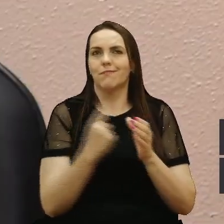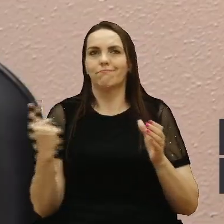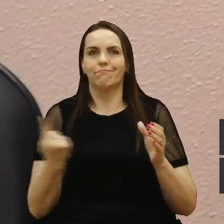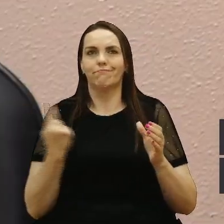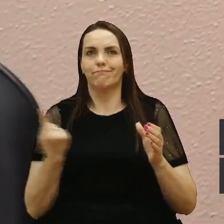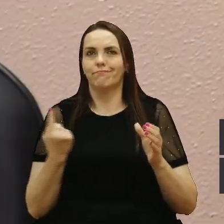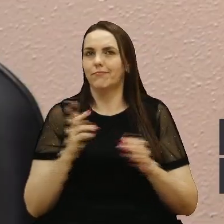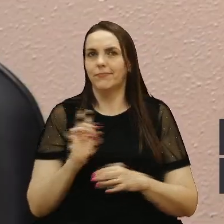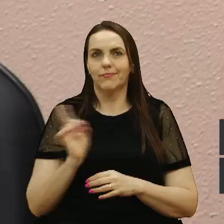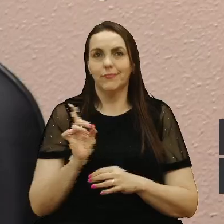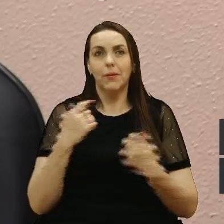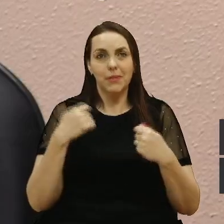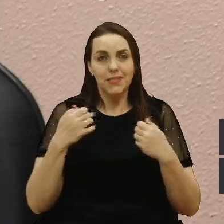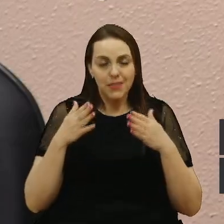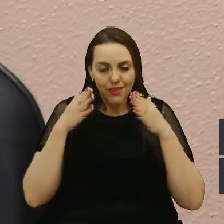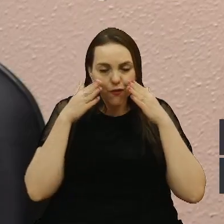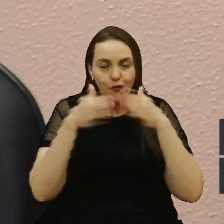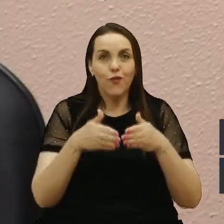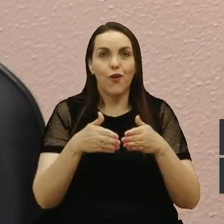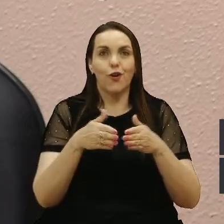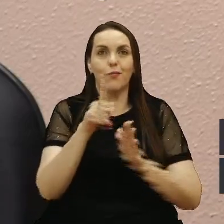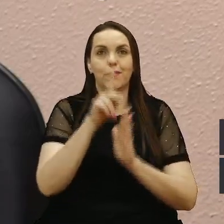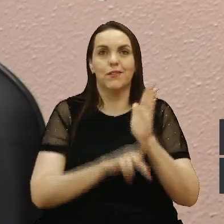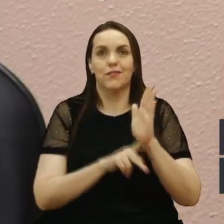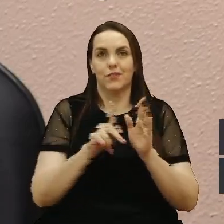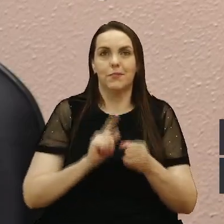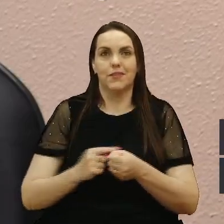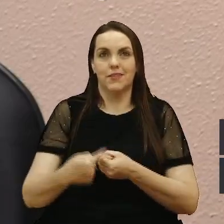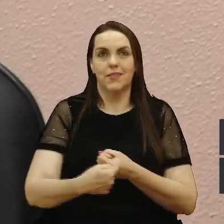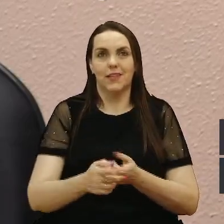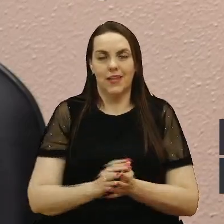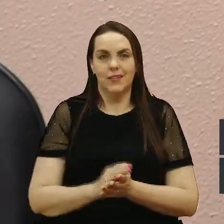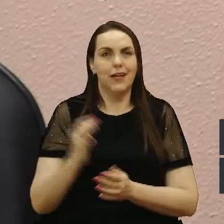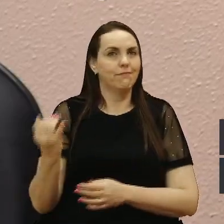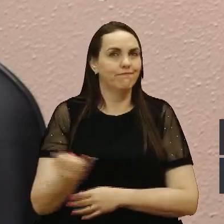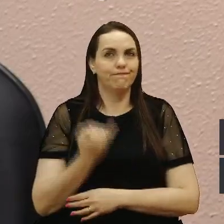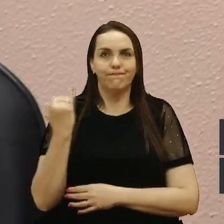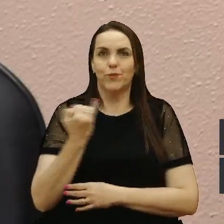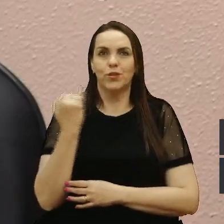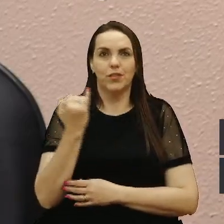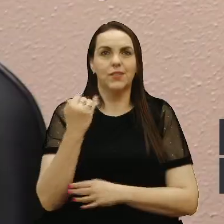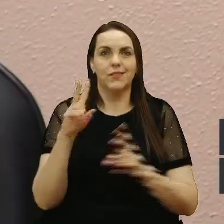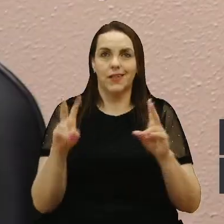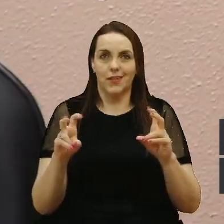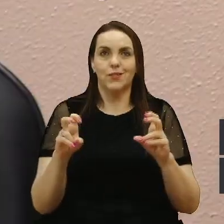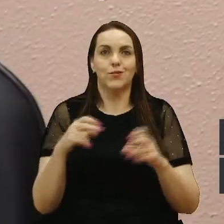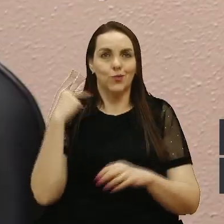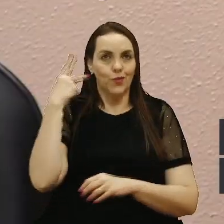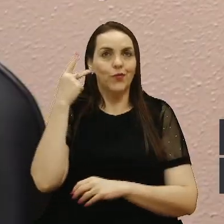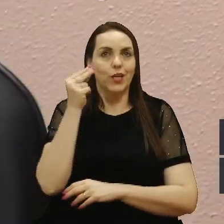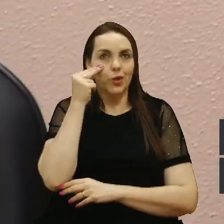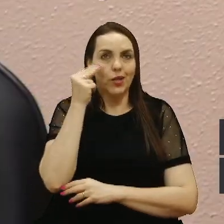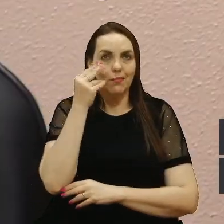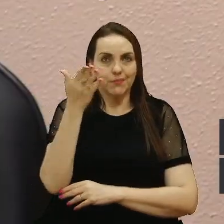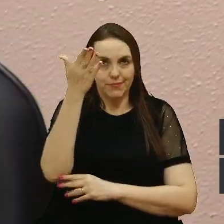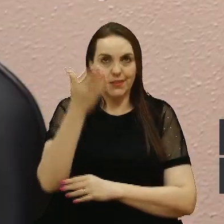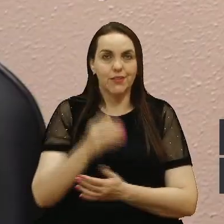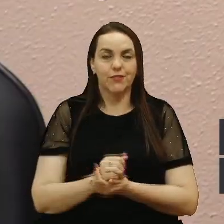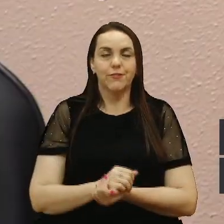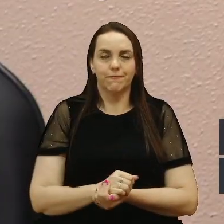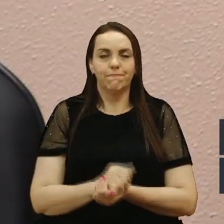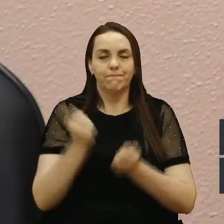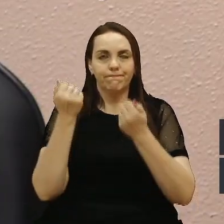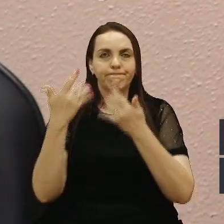de algo que precisa estar no centro do planejamento urbano, portanto, é fundamental esse assunto que o vereador Libardi nos